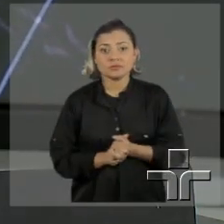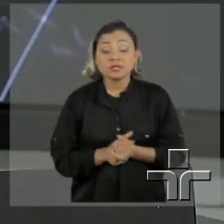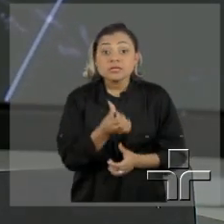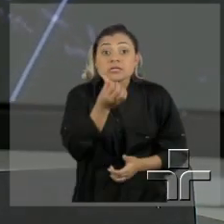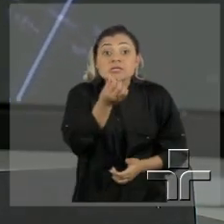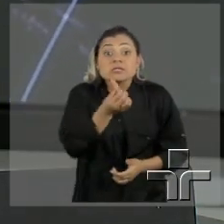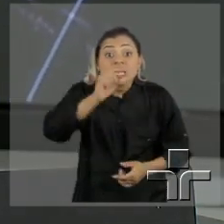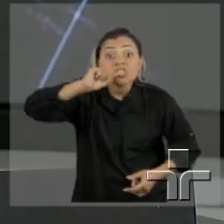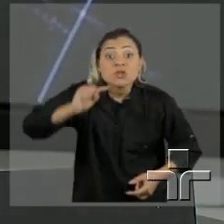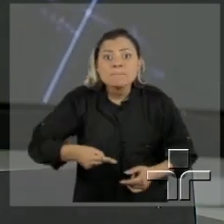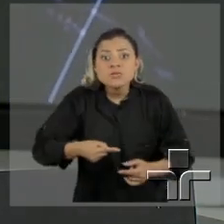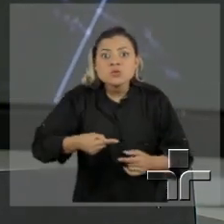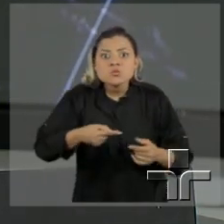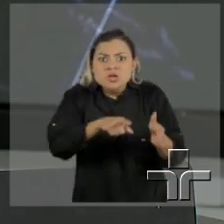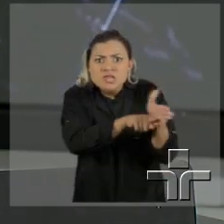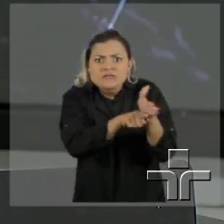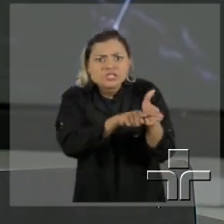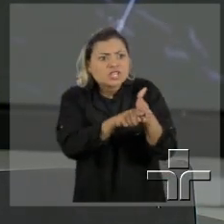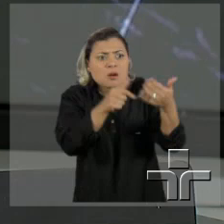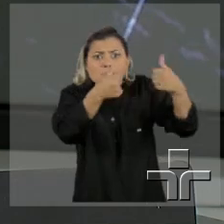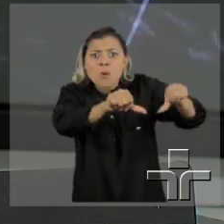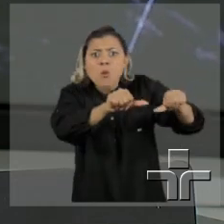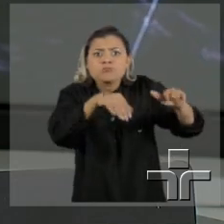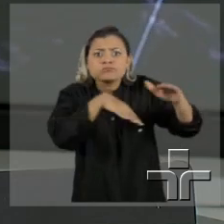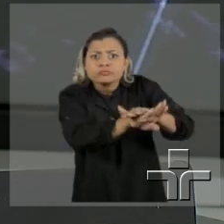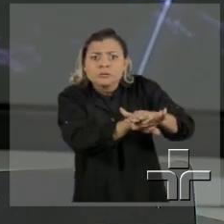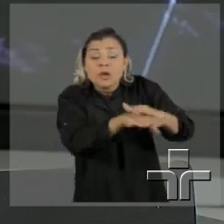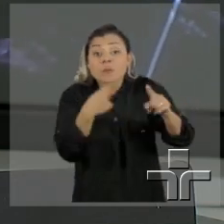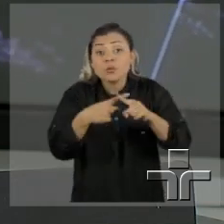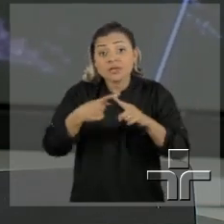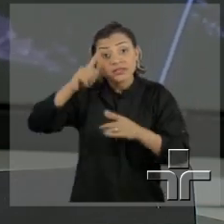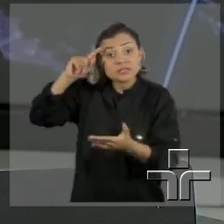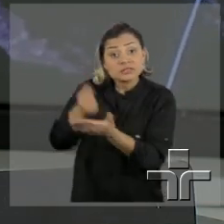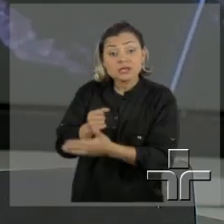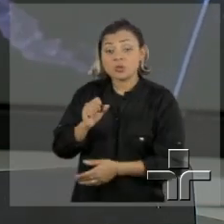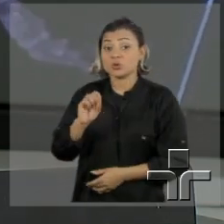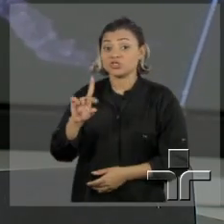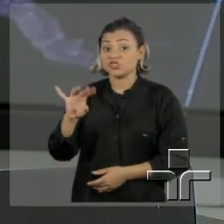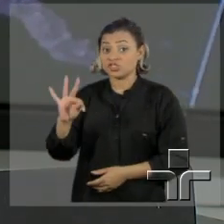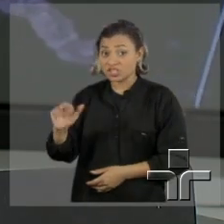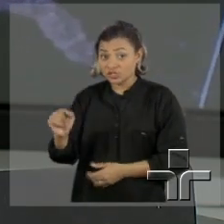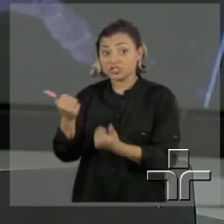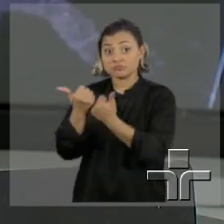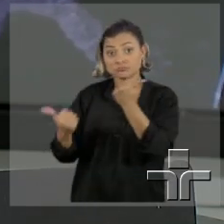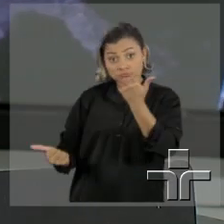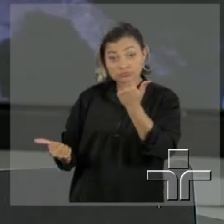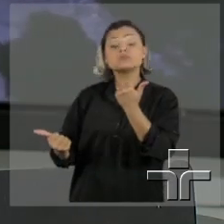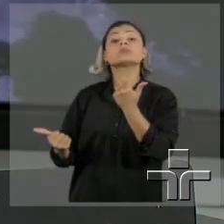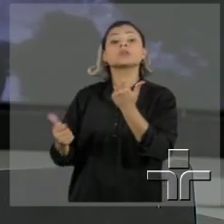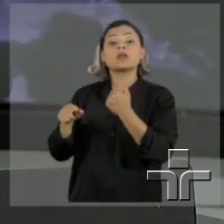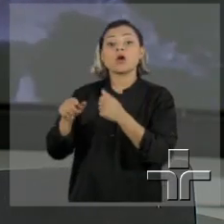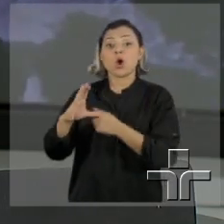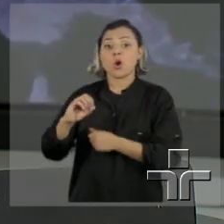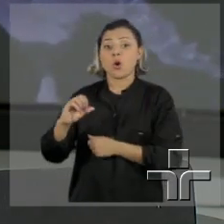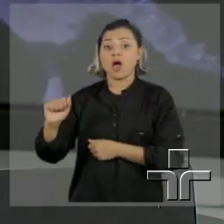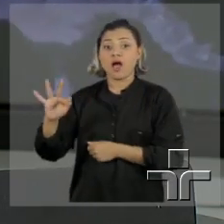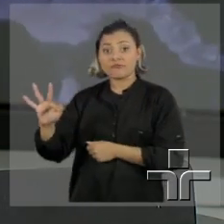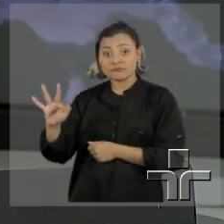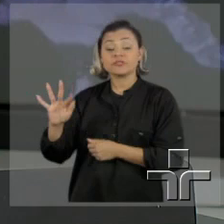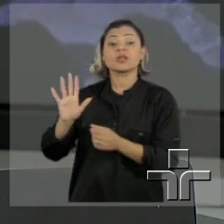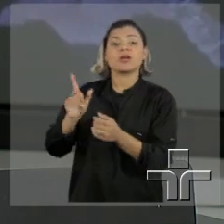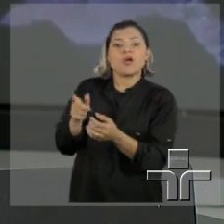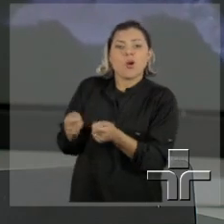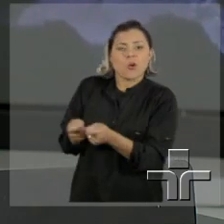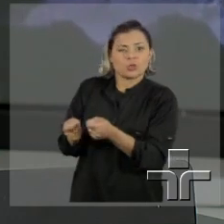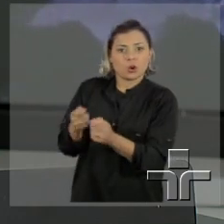número de investigações suspensas após decisão do presidente do Supremo, Dias Toffoli, de barrar ações baseadas em dados do COAF, o Conselho de Controle de